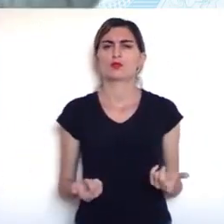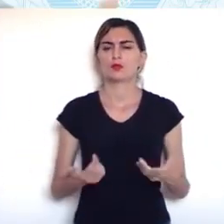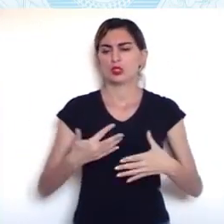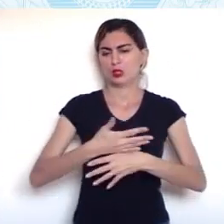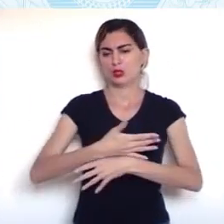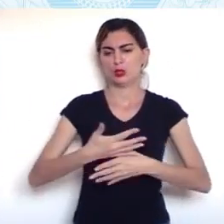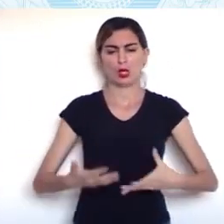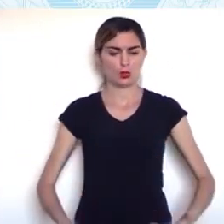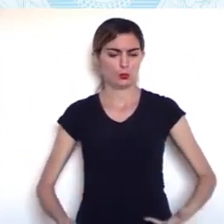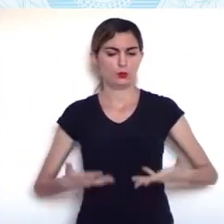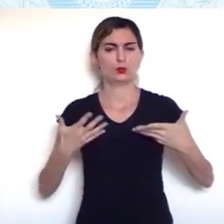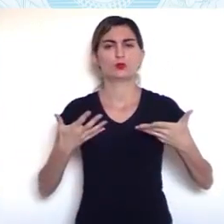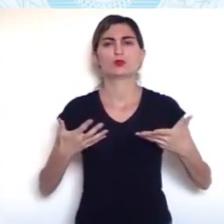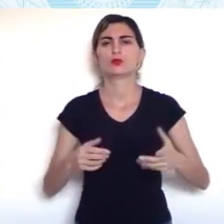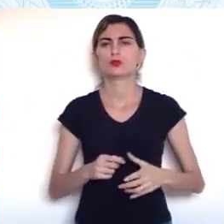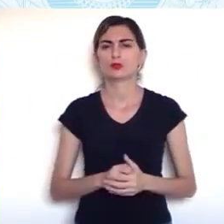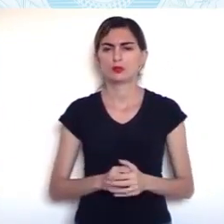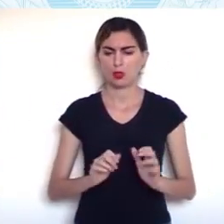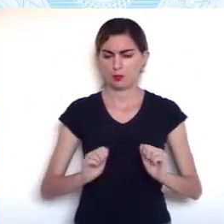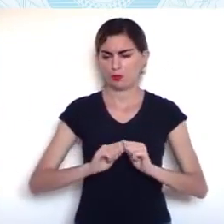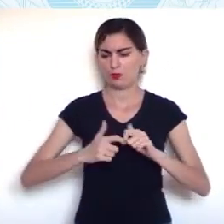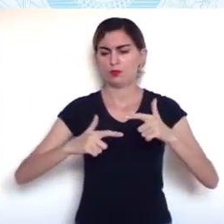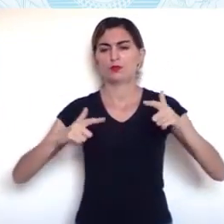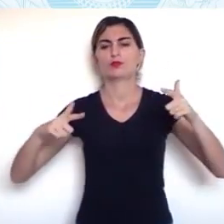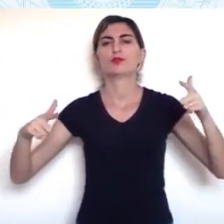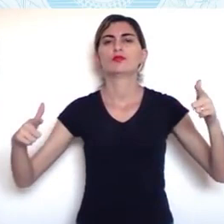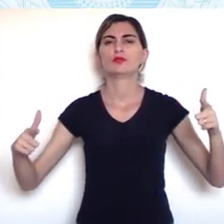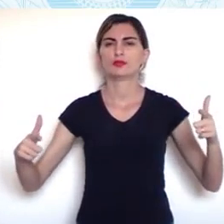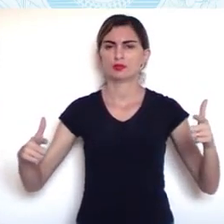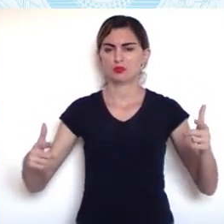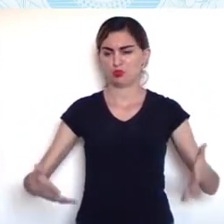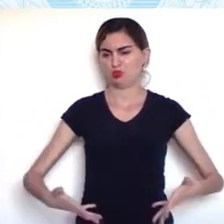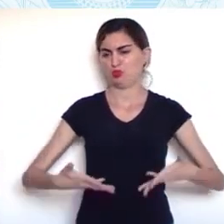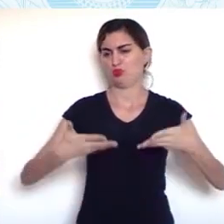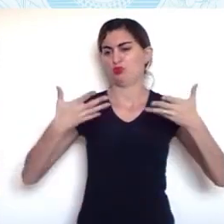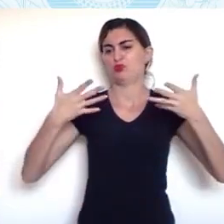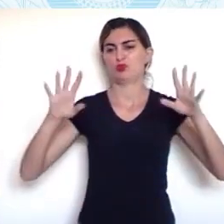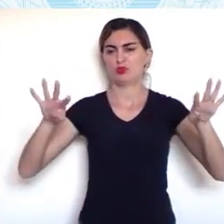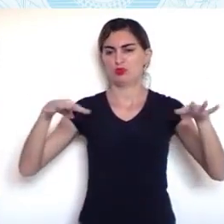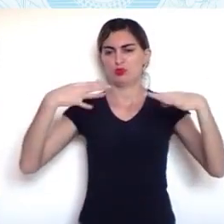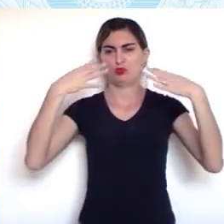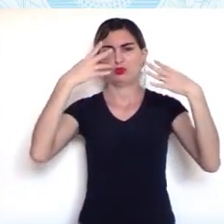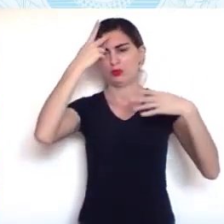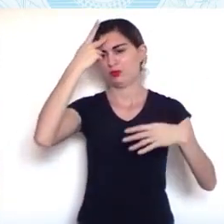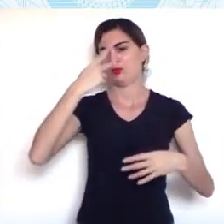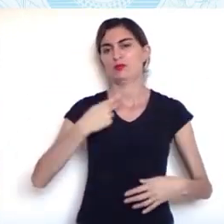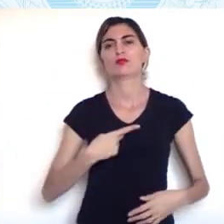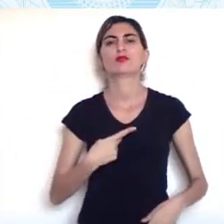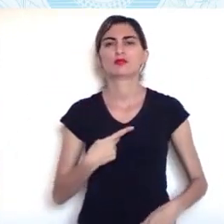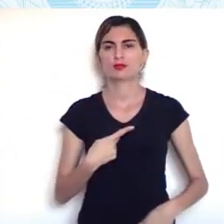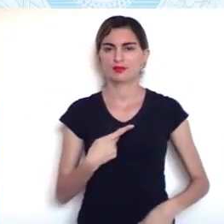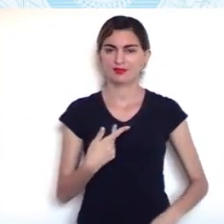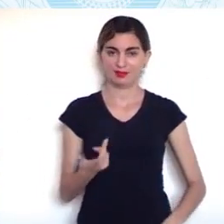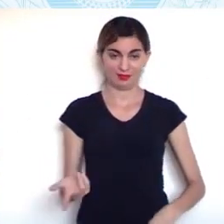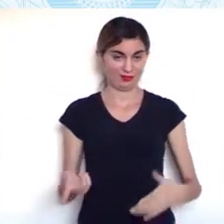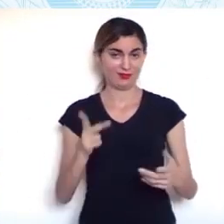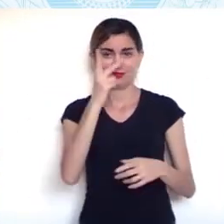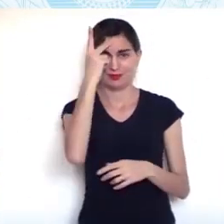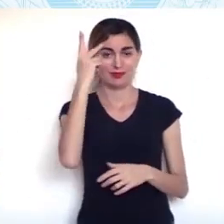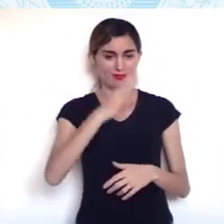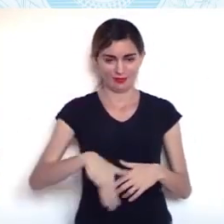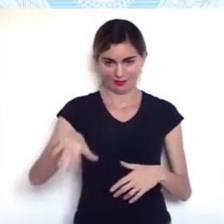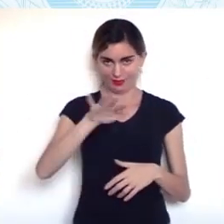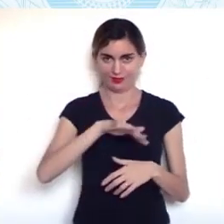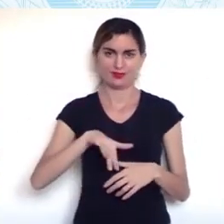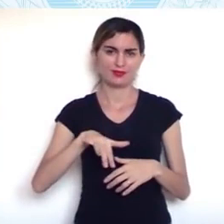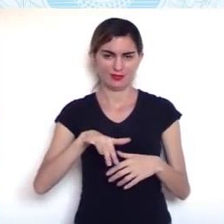da cidade e ampliar o quê? O prestígio pessoal. Então essas